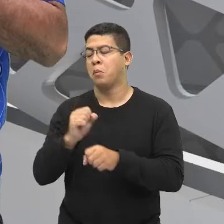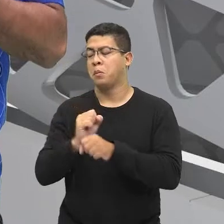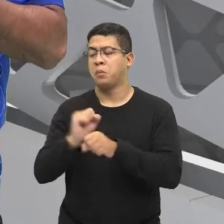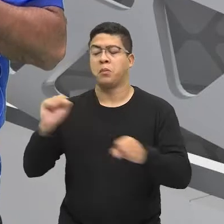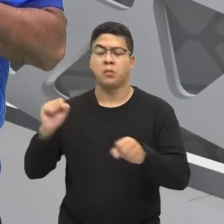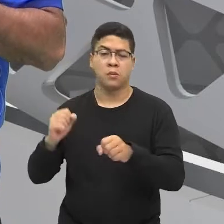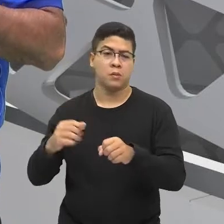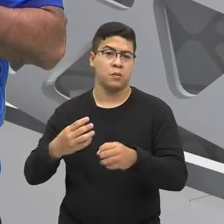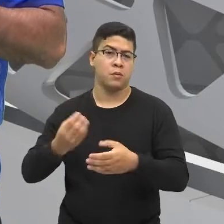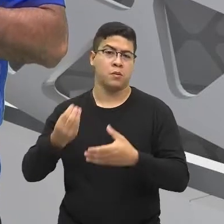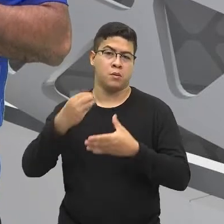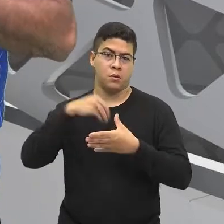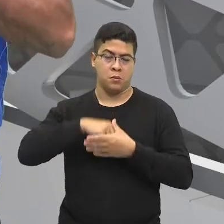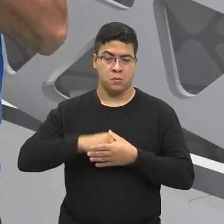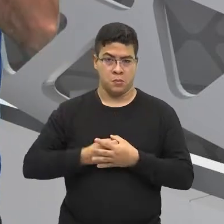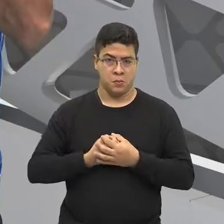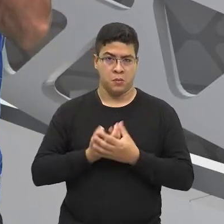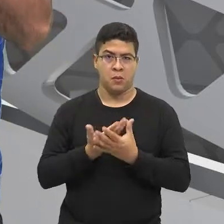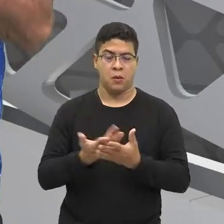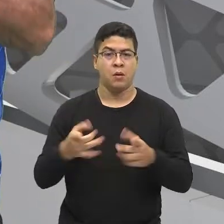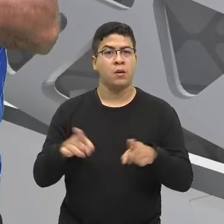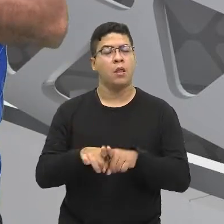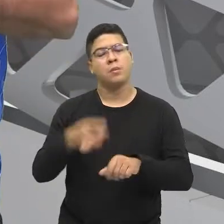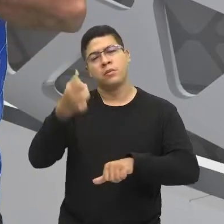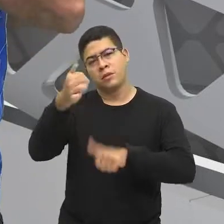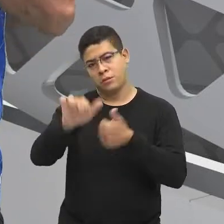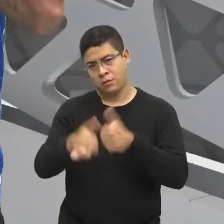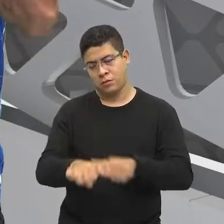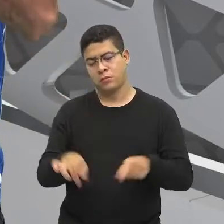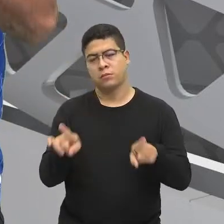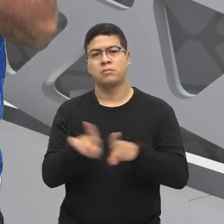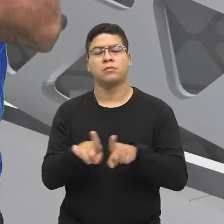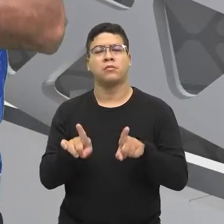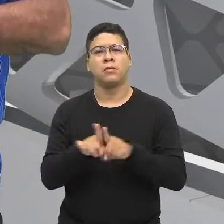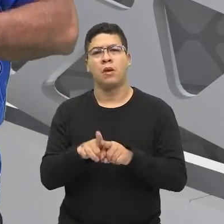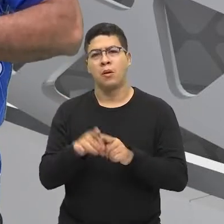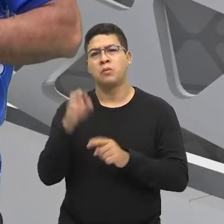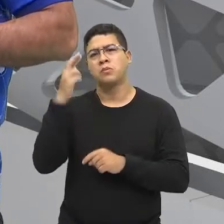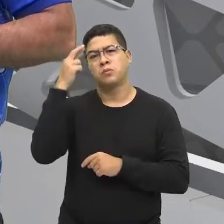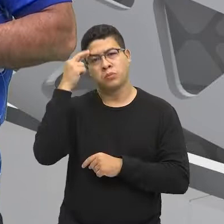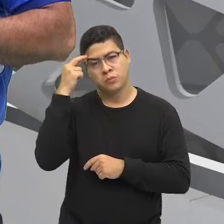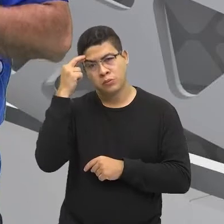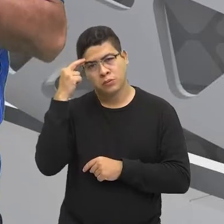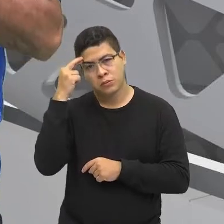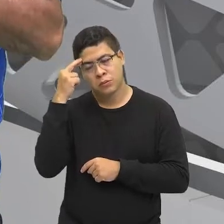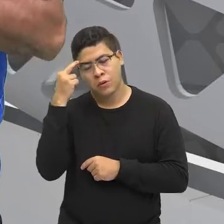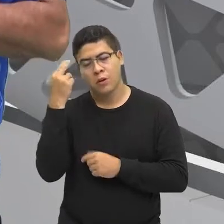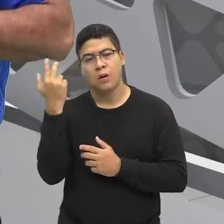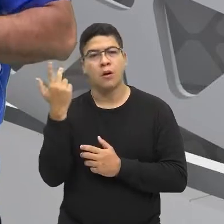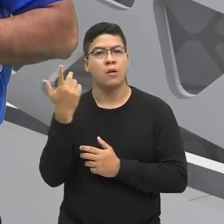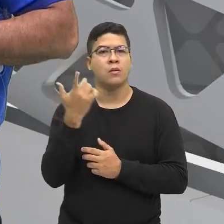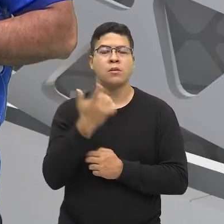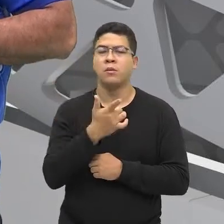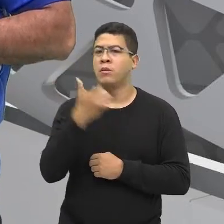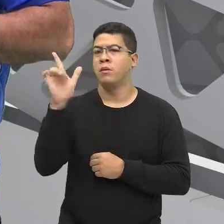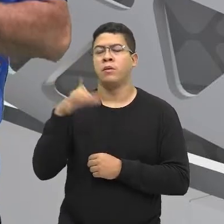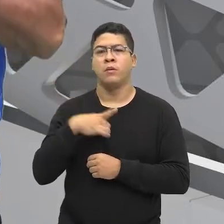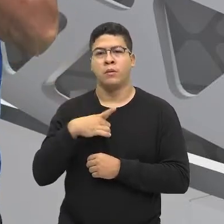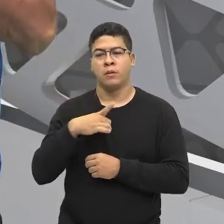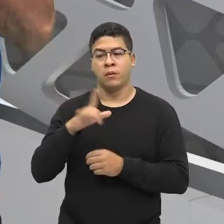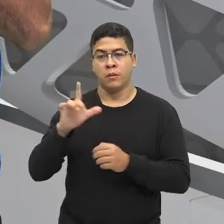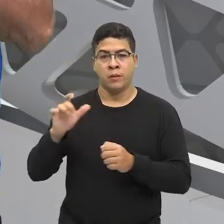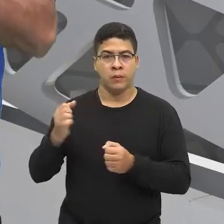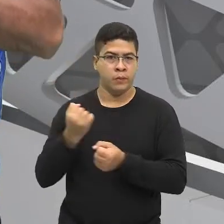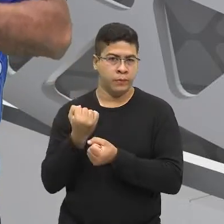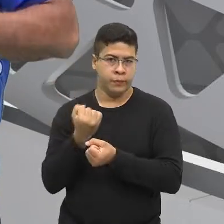com o parnasianismo, mas ele também analisou, ele refletiu sobre as escolas antigas. Nessa Escrava Isaura, a